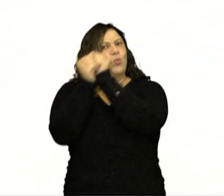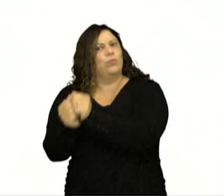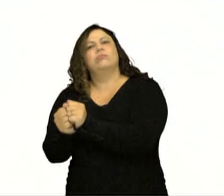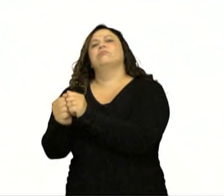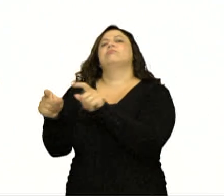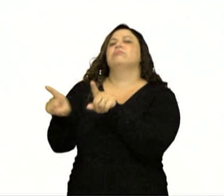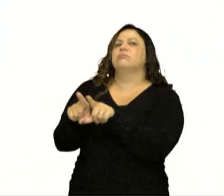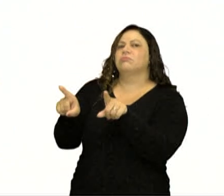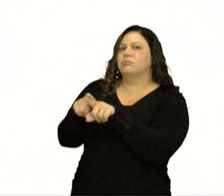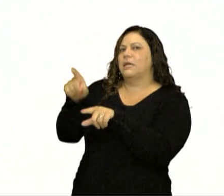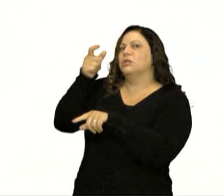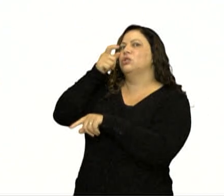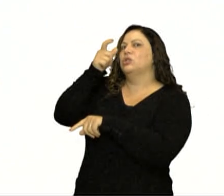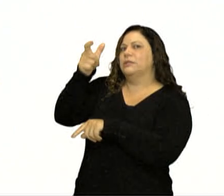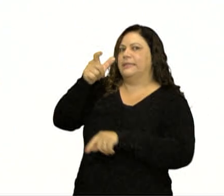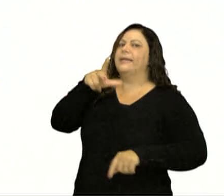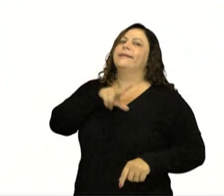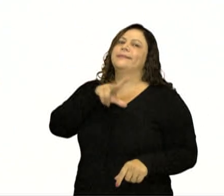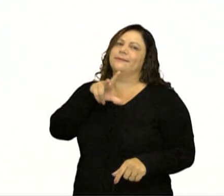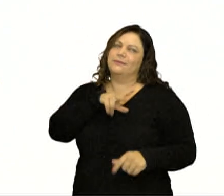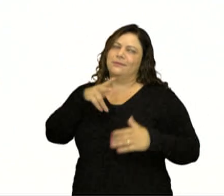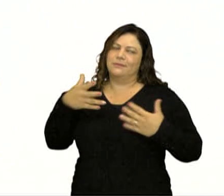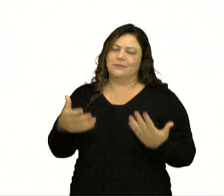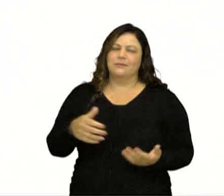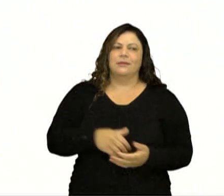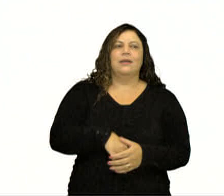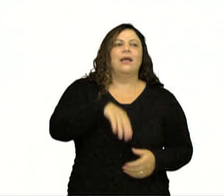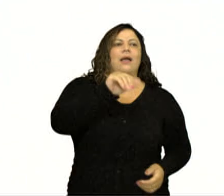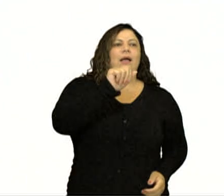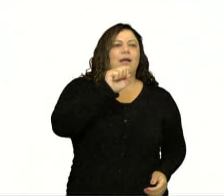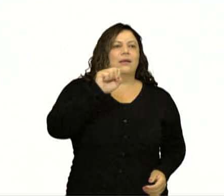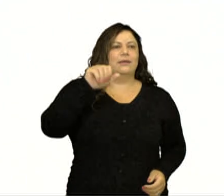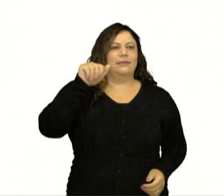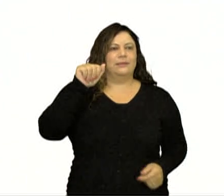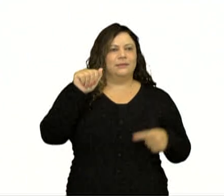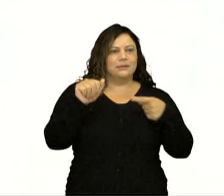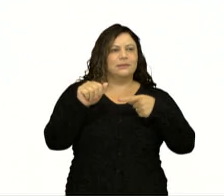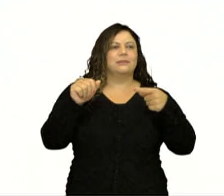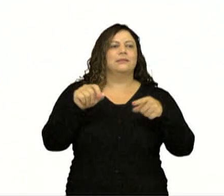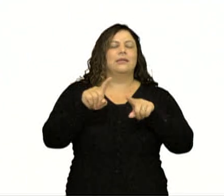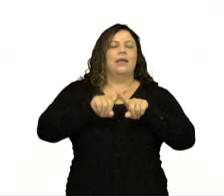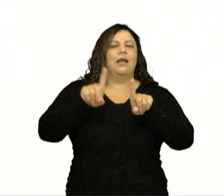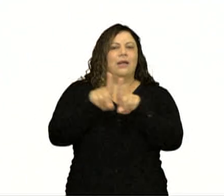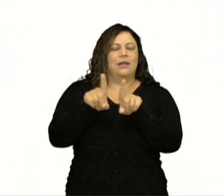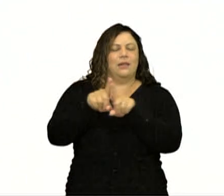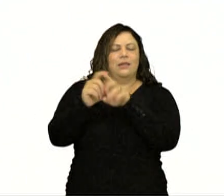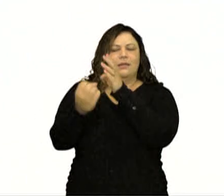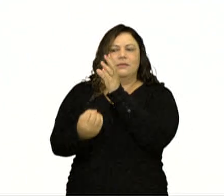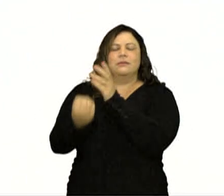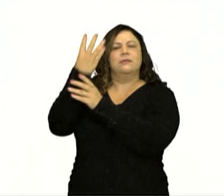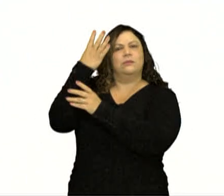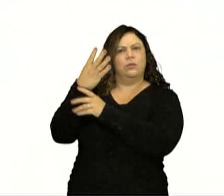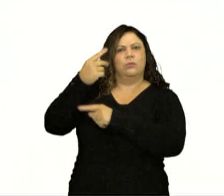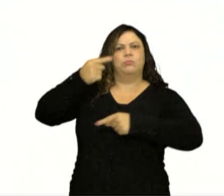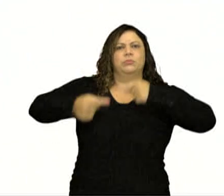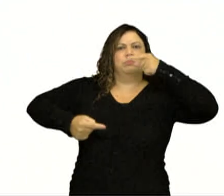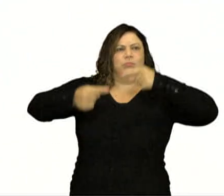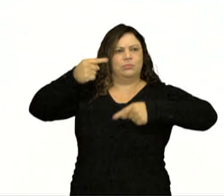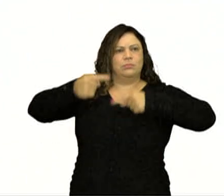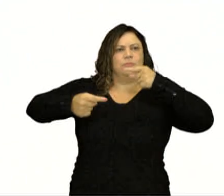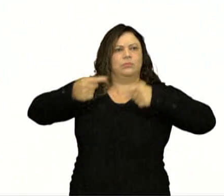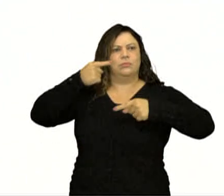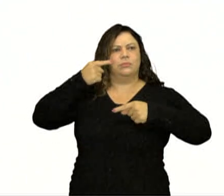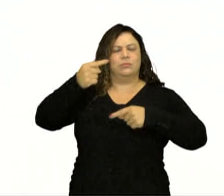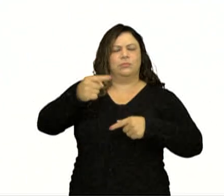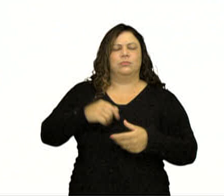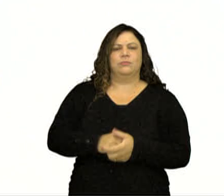seus interesses particulares. Além da SA, que a gente já falou, ele vai criar uma grande polícia política, a Gestapo, e